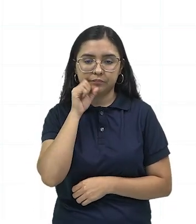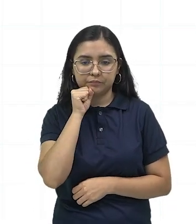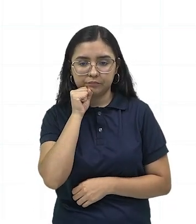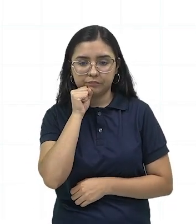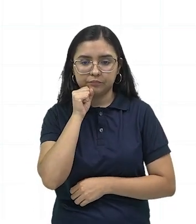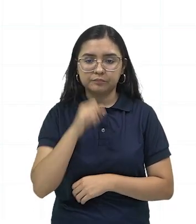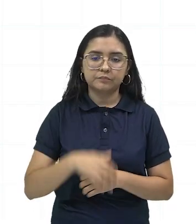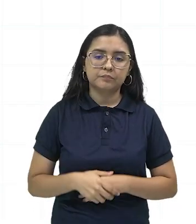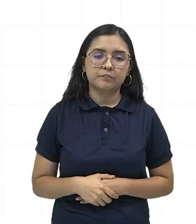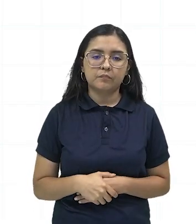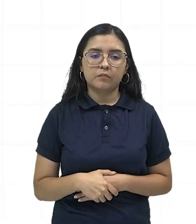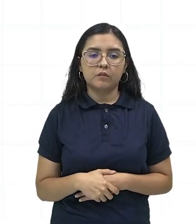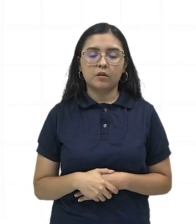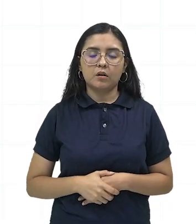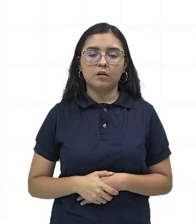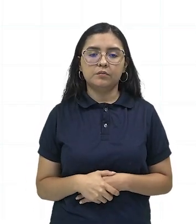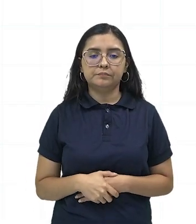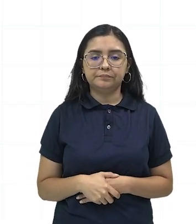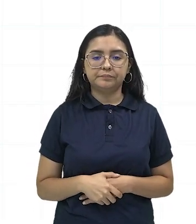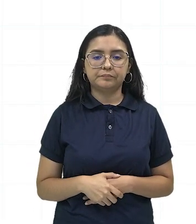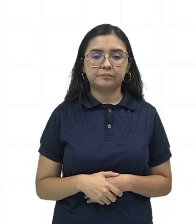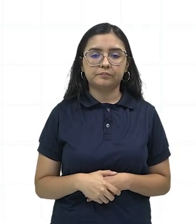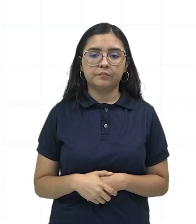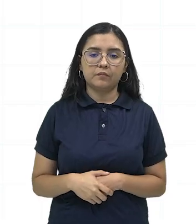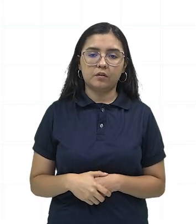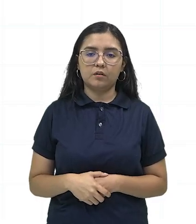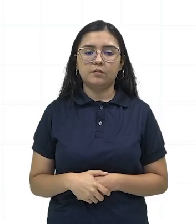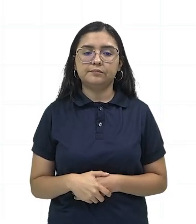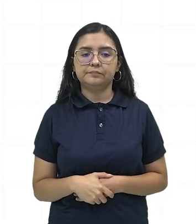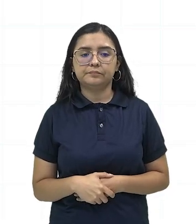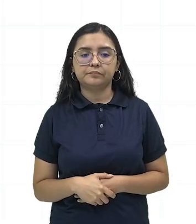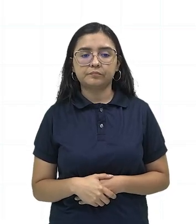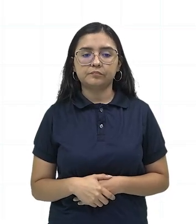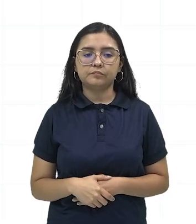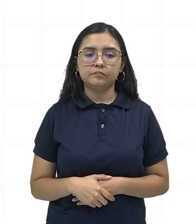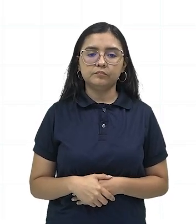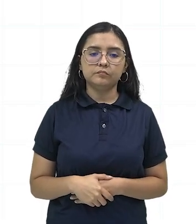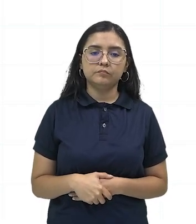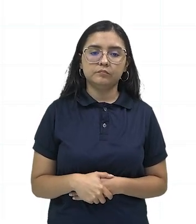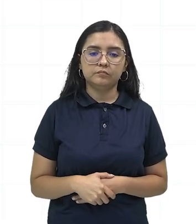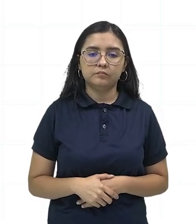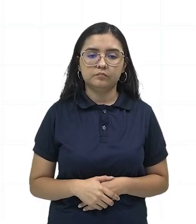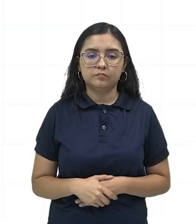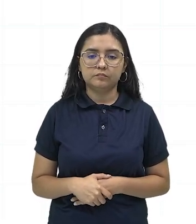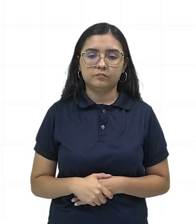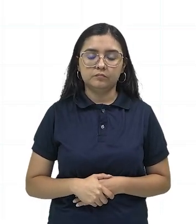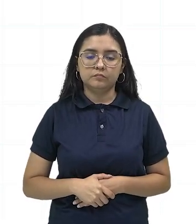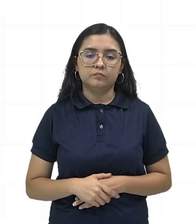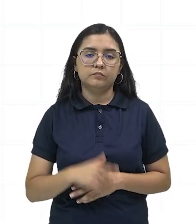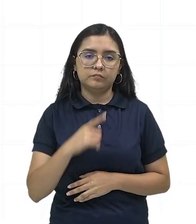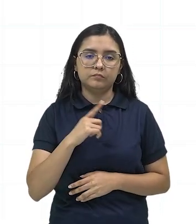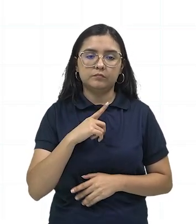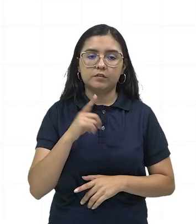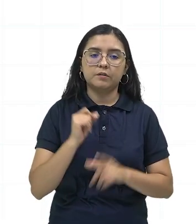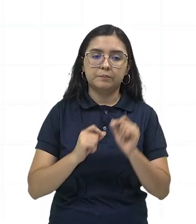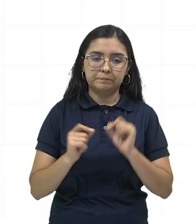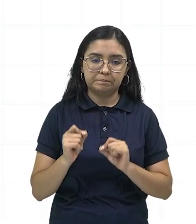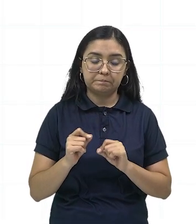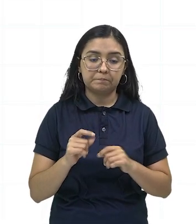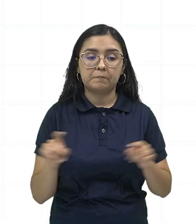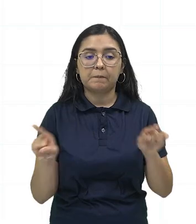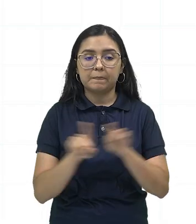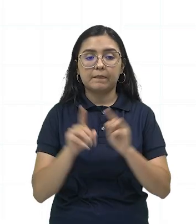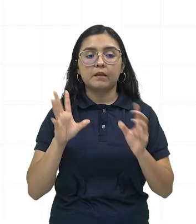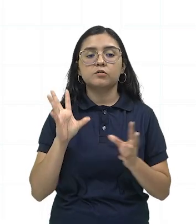Ora gosto de tal suco, ora gosto de outro suco e por aí vai. Elas são alternativas porque elas têm essa escolha, né?